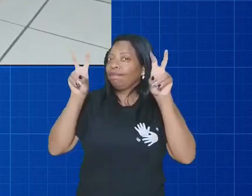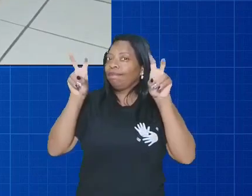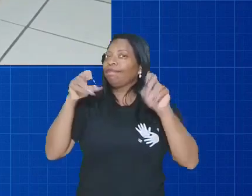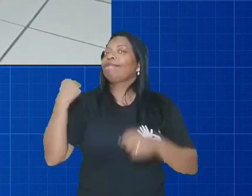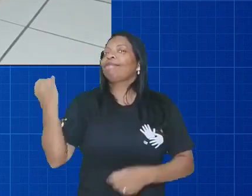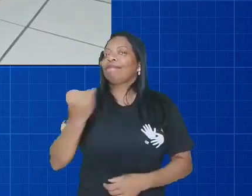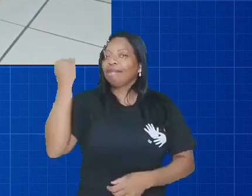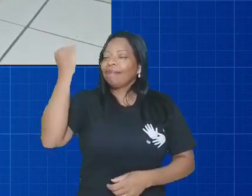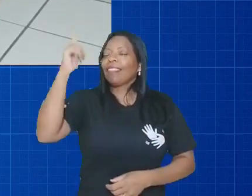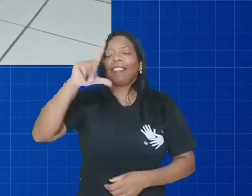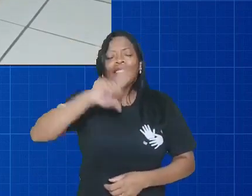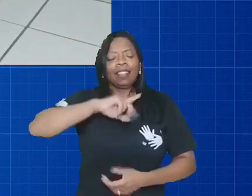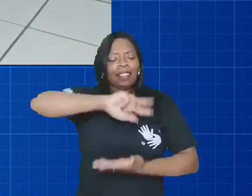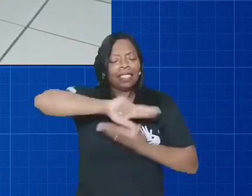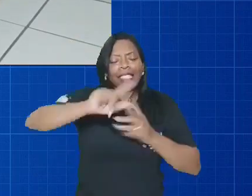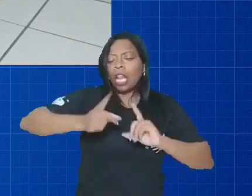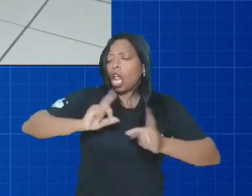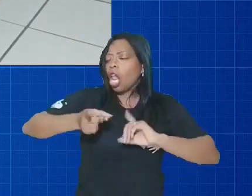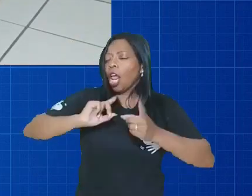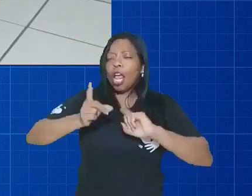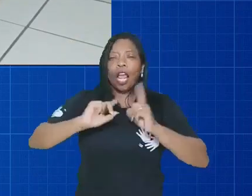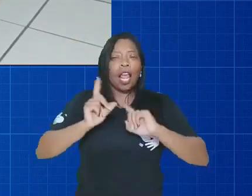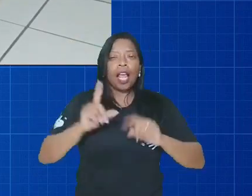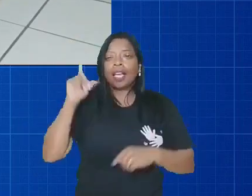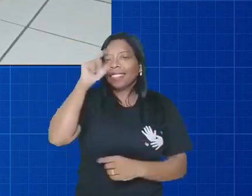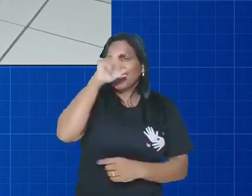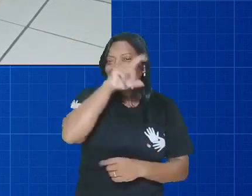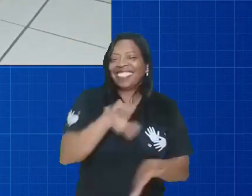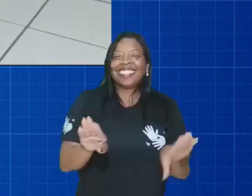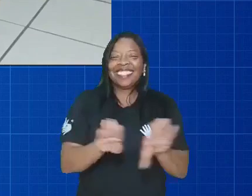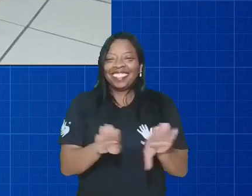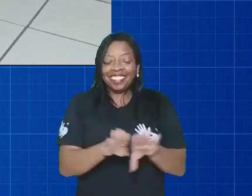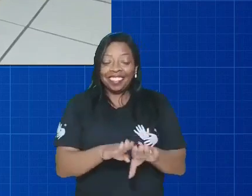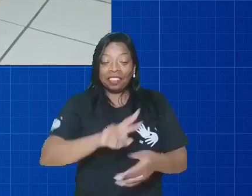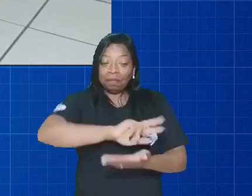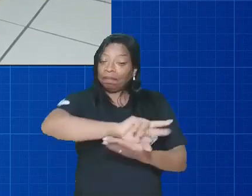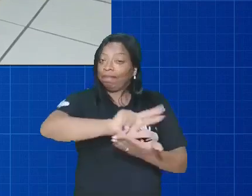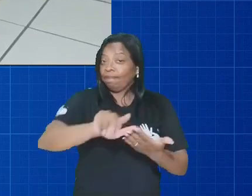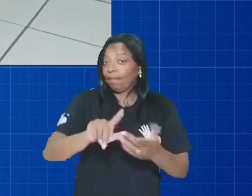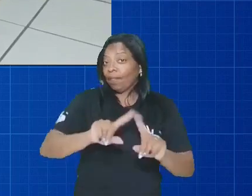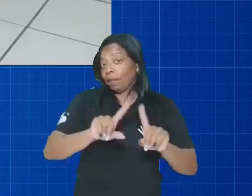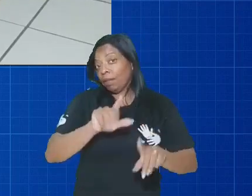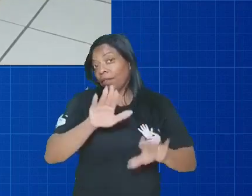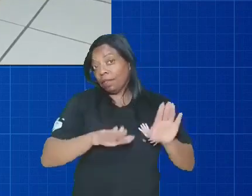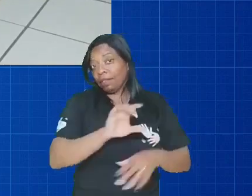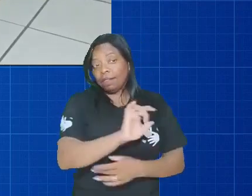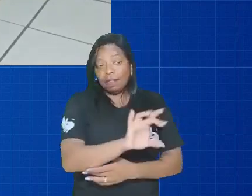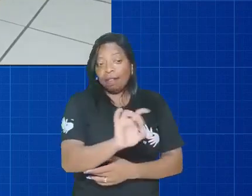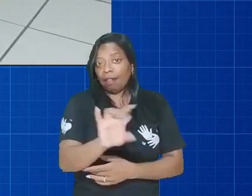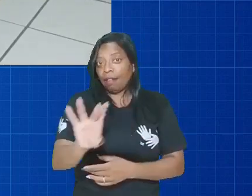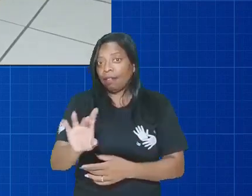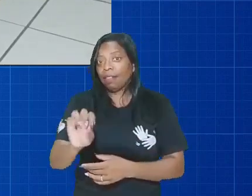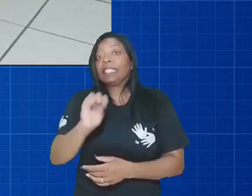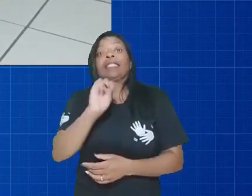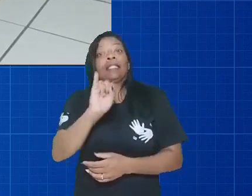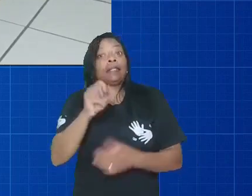aparecendo queixa, está aparecendo dificuldade também nessas questões específicas. Então, assim, casos que precisam da